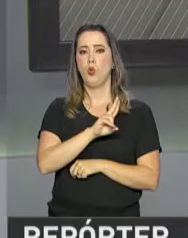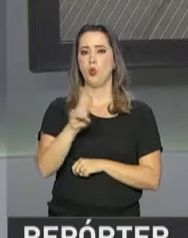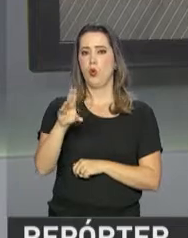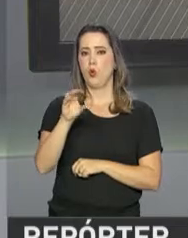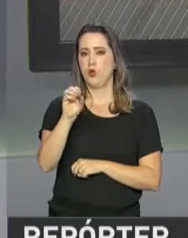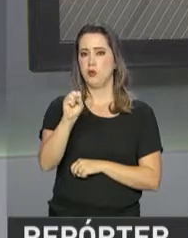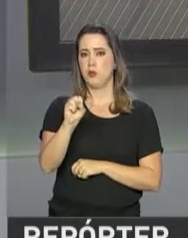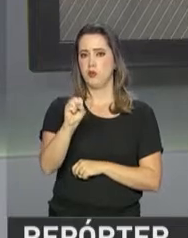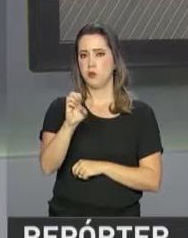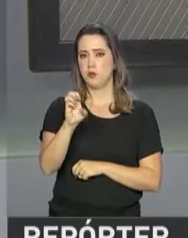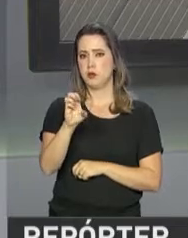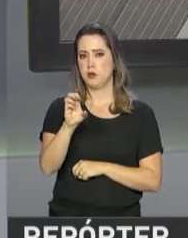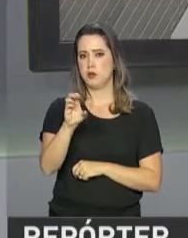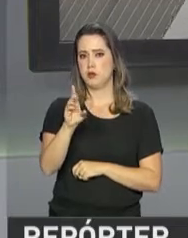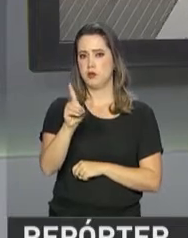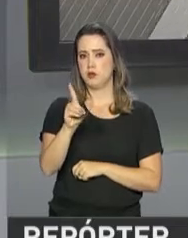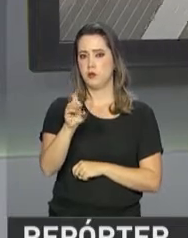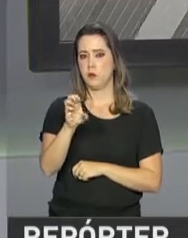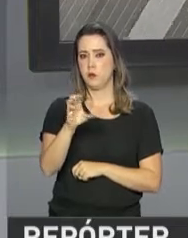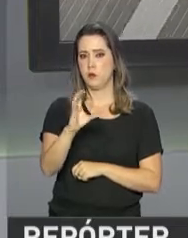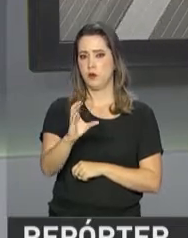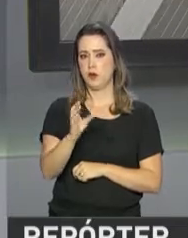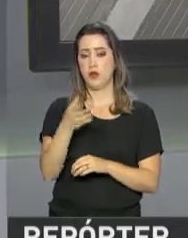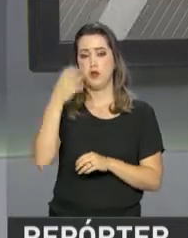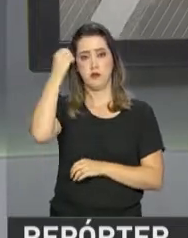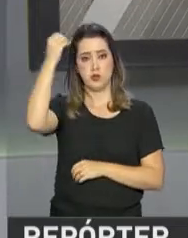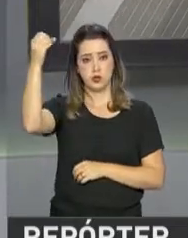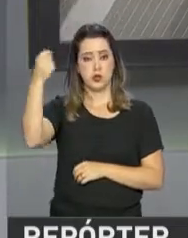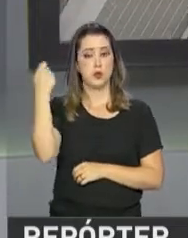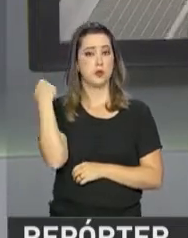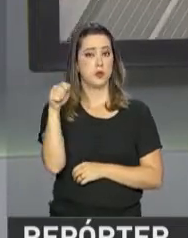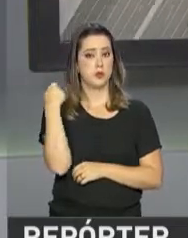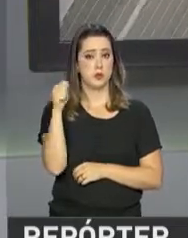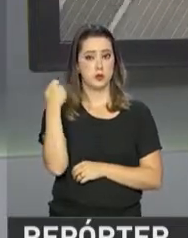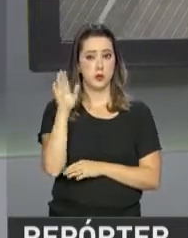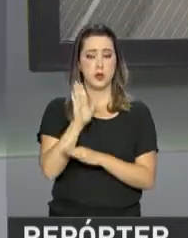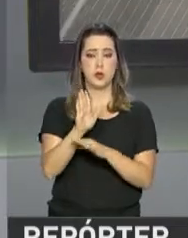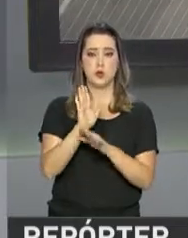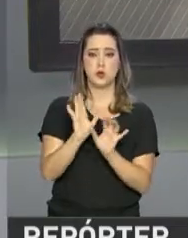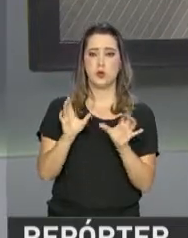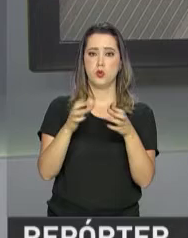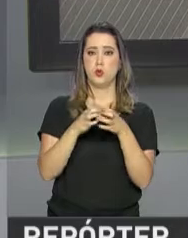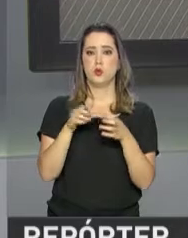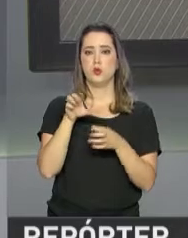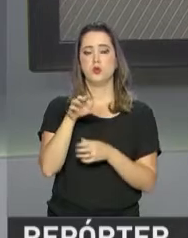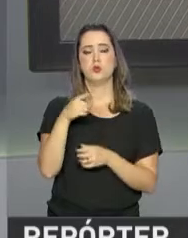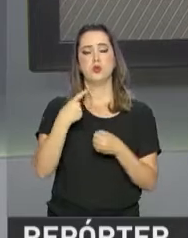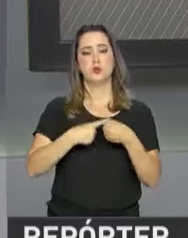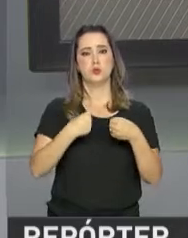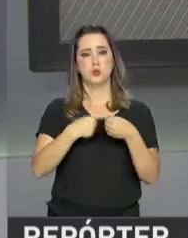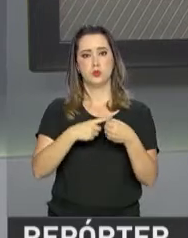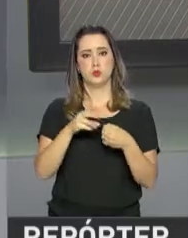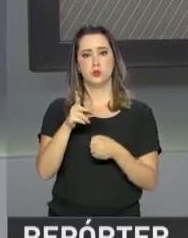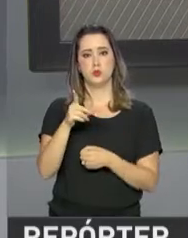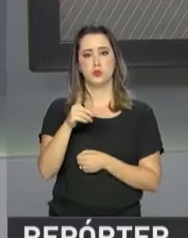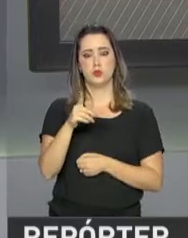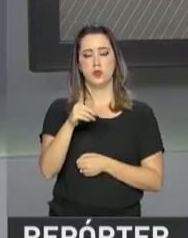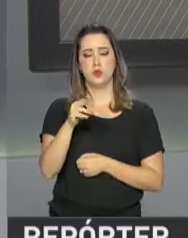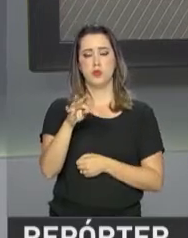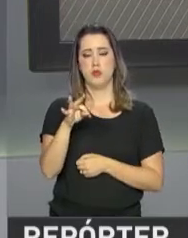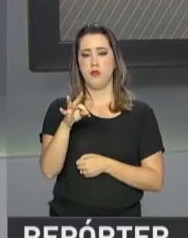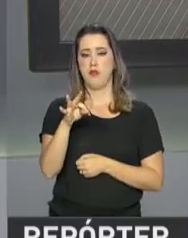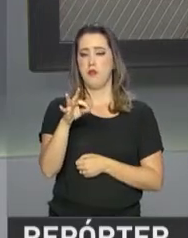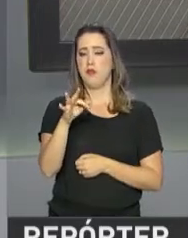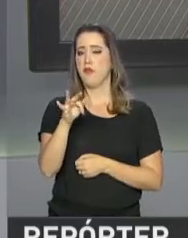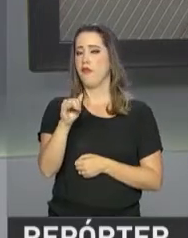a cedec foram para o rio grande do sul para auxiliar as defesas civis dos municípios na elaboração de relatórios para a